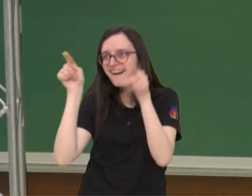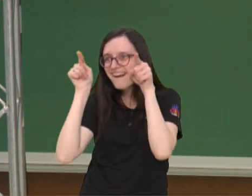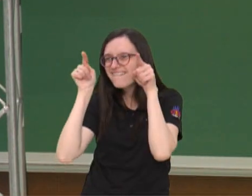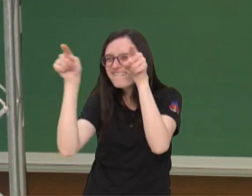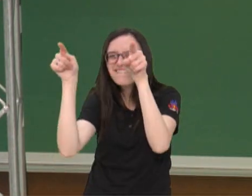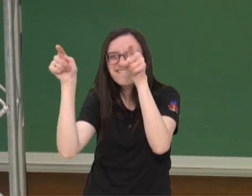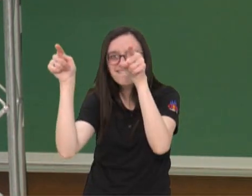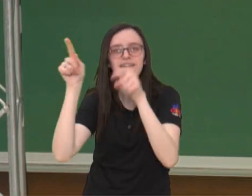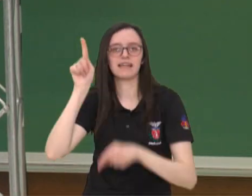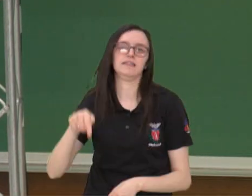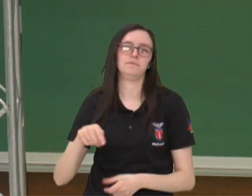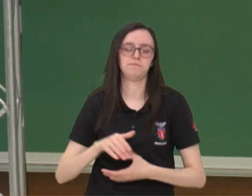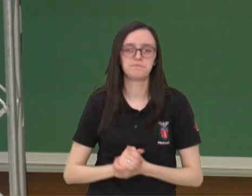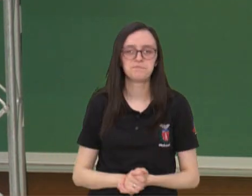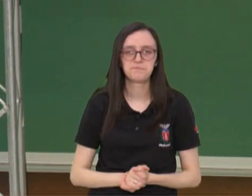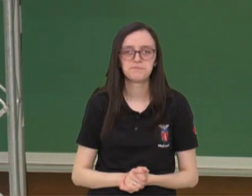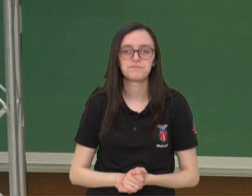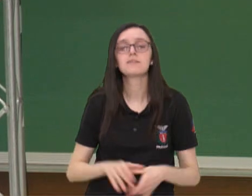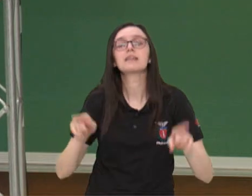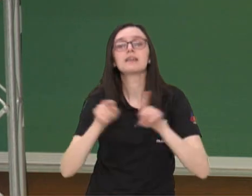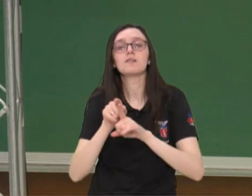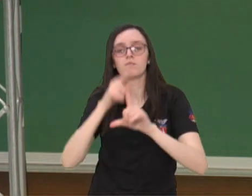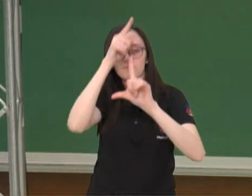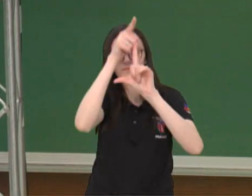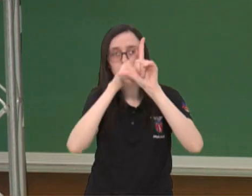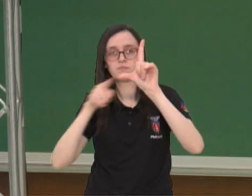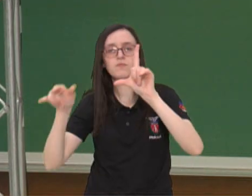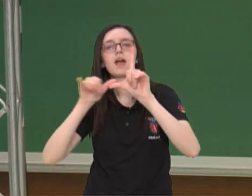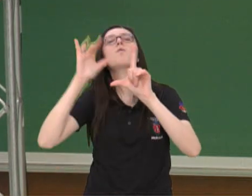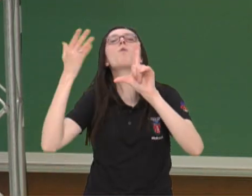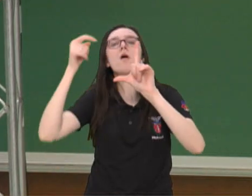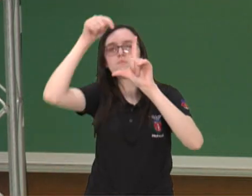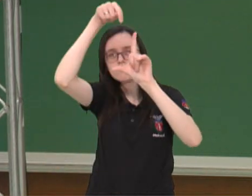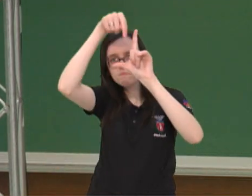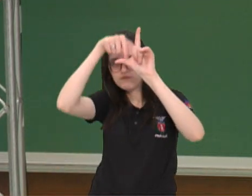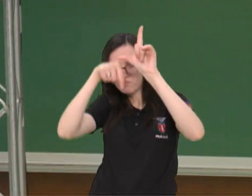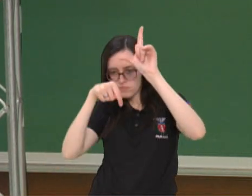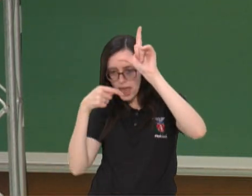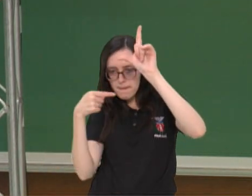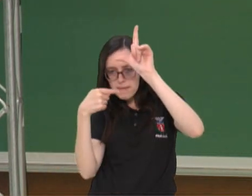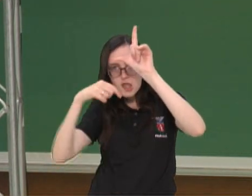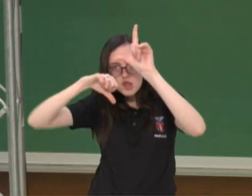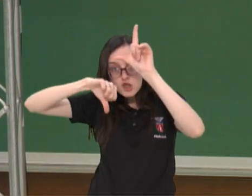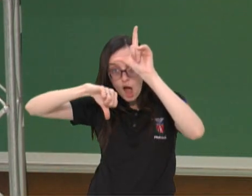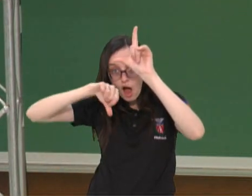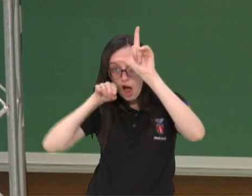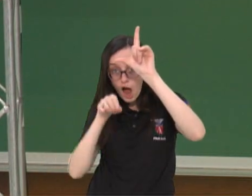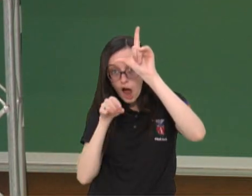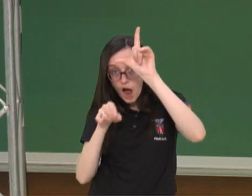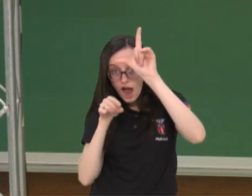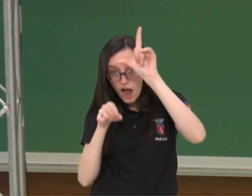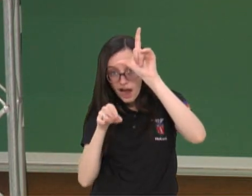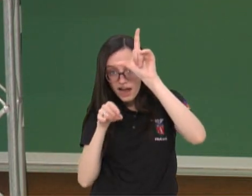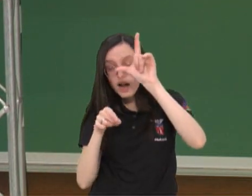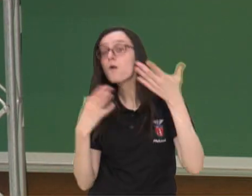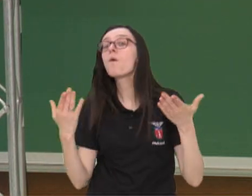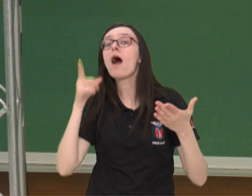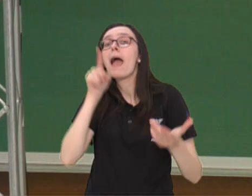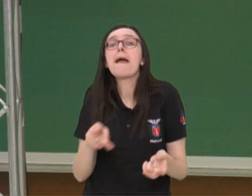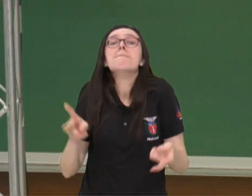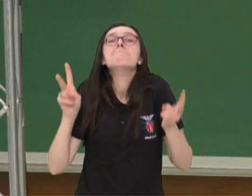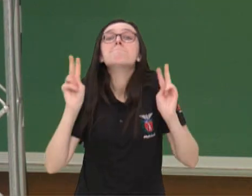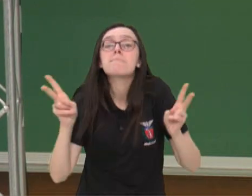raízes da função. Ela intercepta o eixo y em menos 9, que inclusive é o